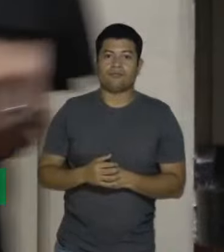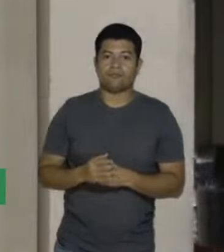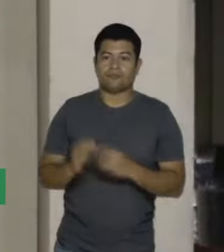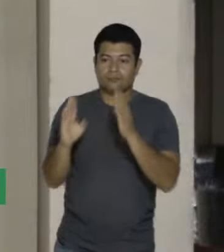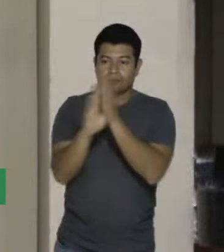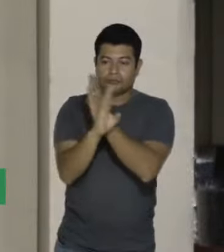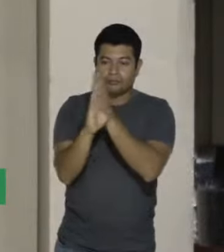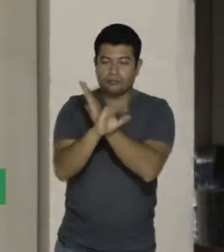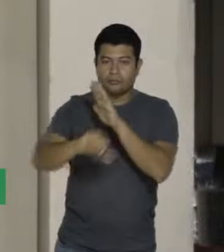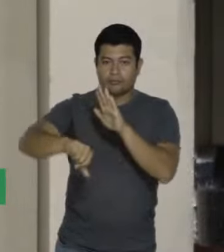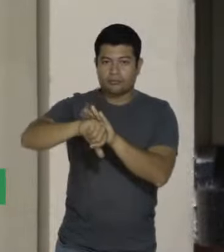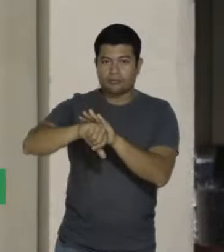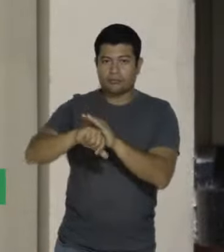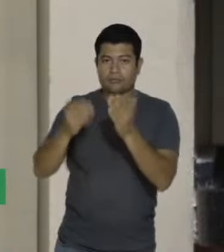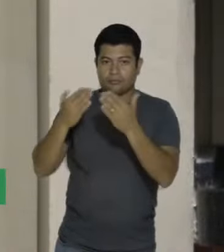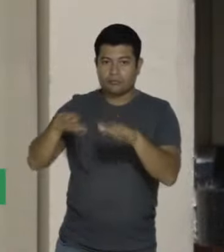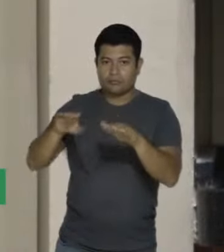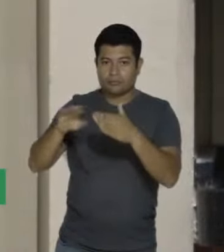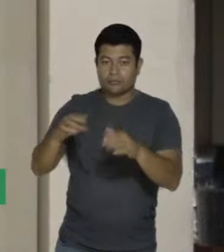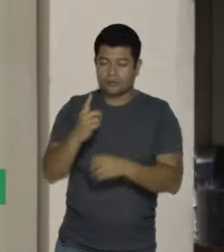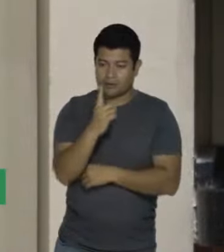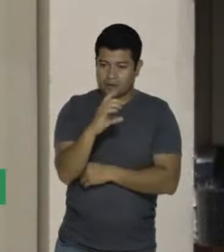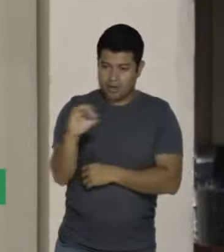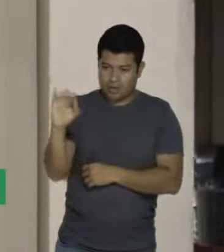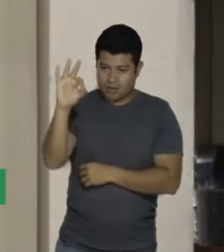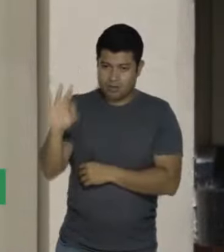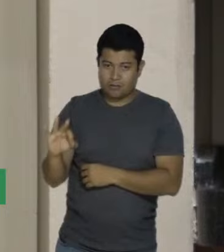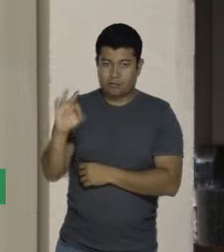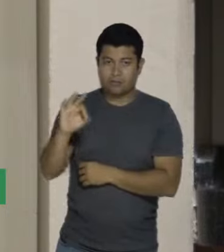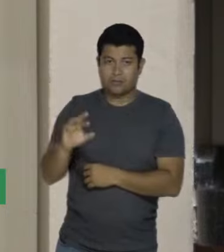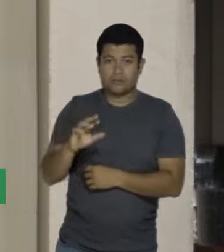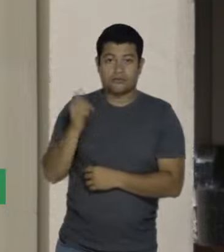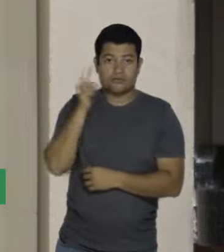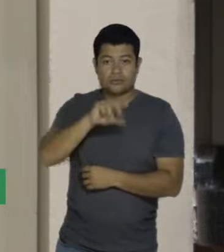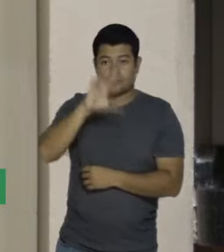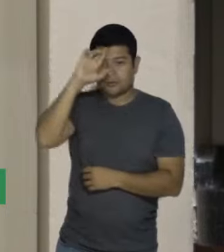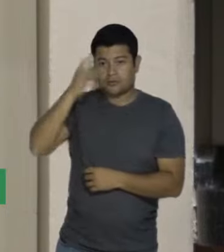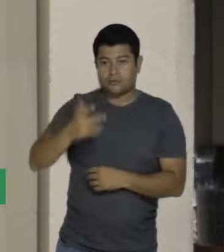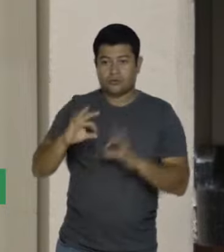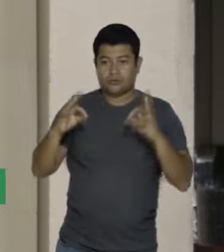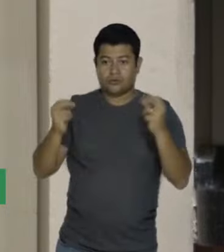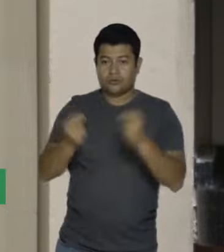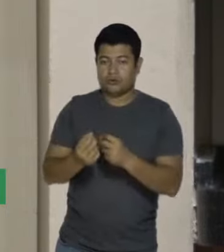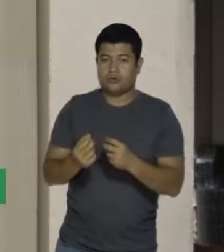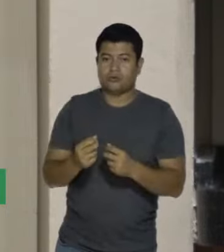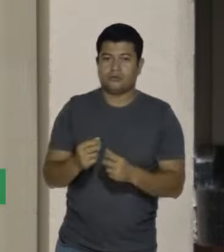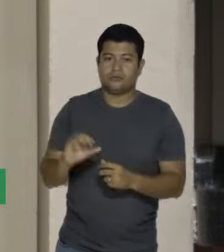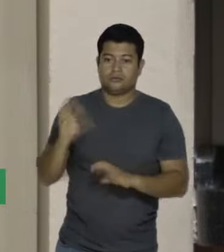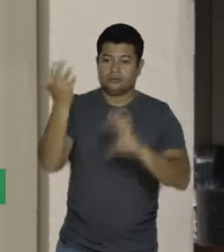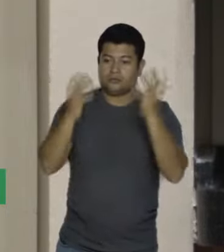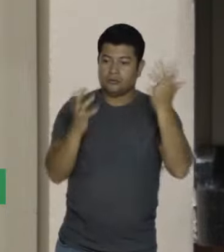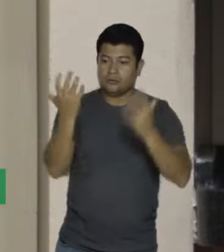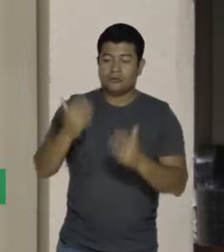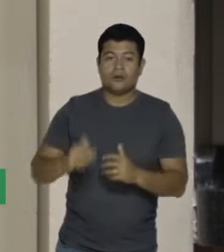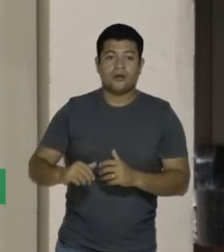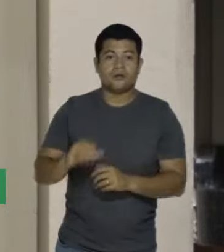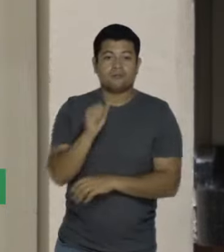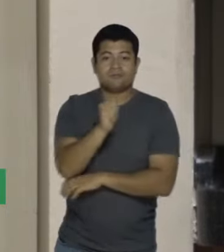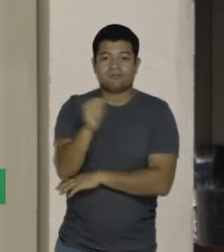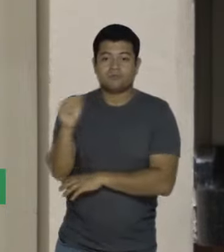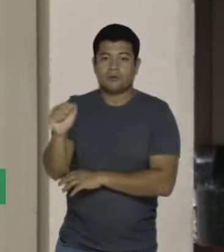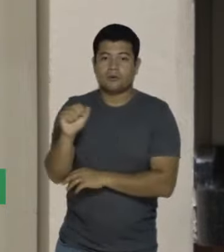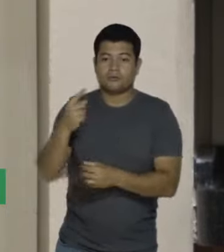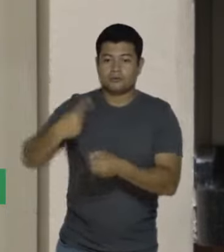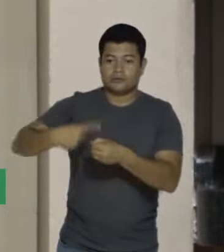criminal de Brusque por manter 100% de resolução dos casos de homicídio na cidade em discussão não